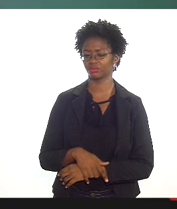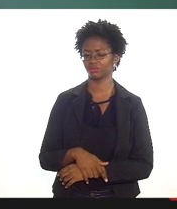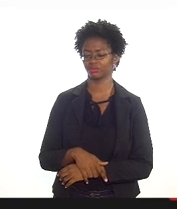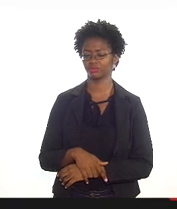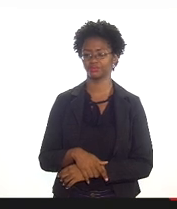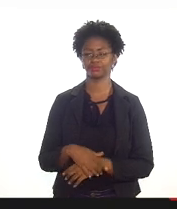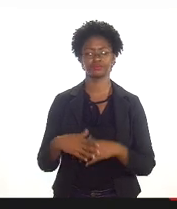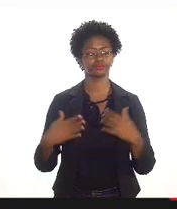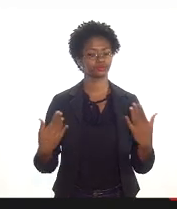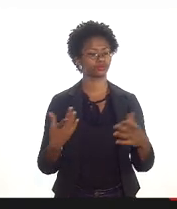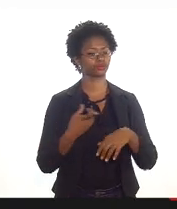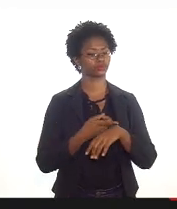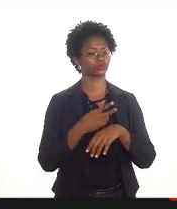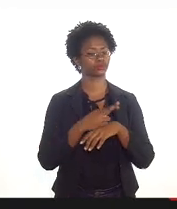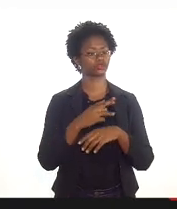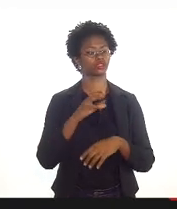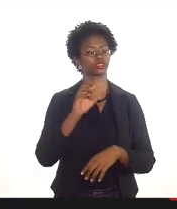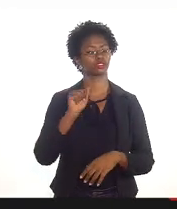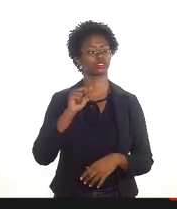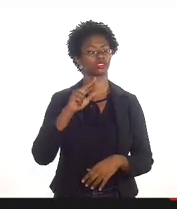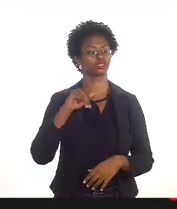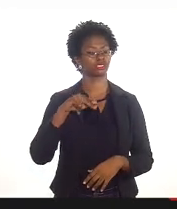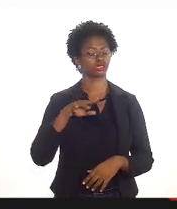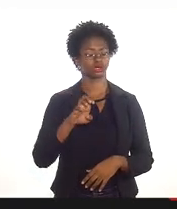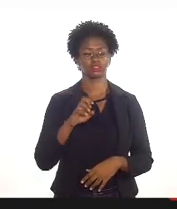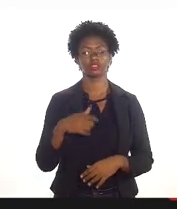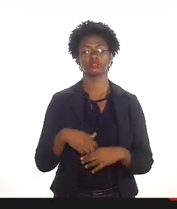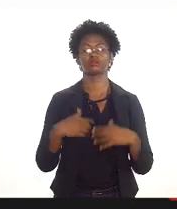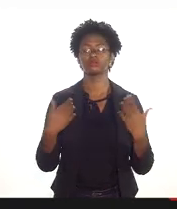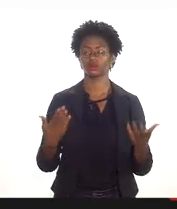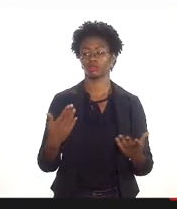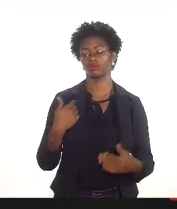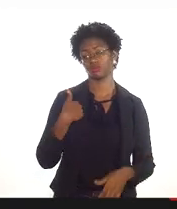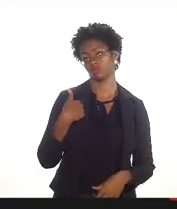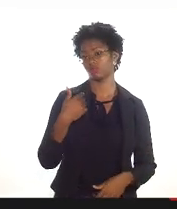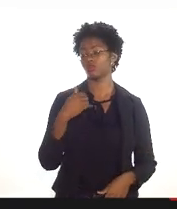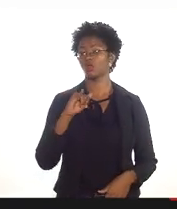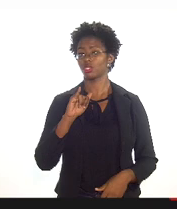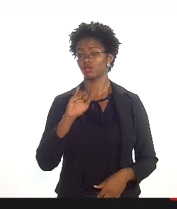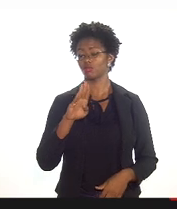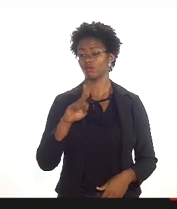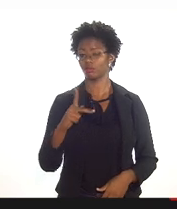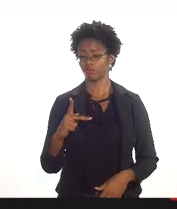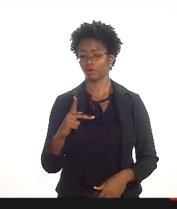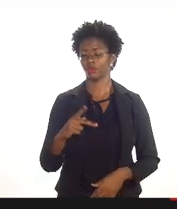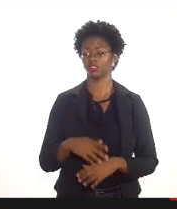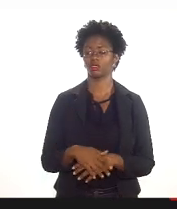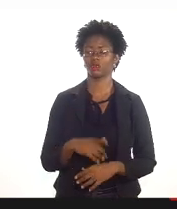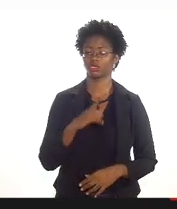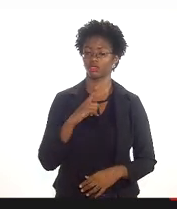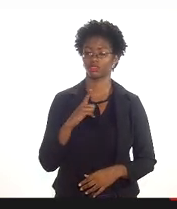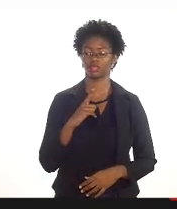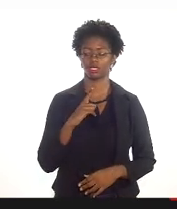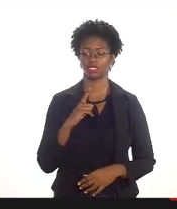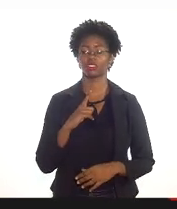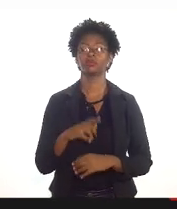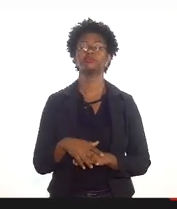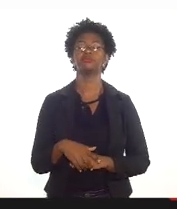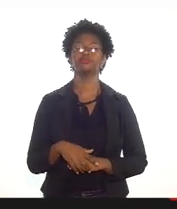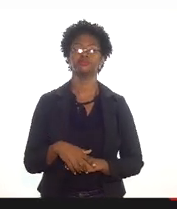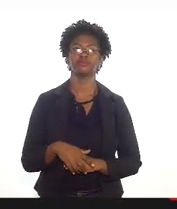Doutora Karine, bom dia. Não, o IBP, ele tem, o que eu até coloquei na minha exposição, o IBP